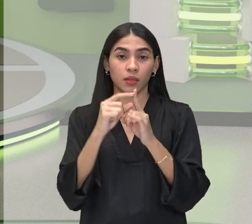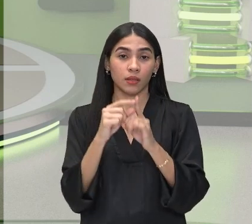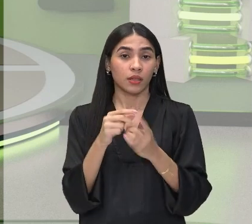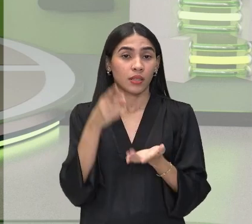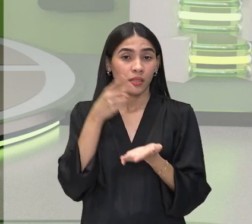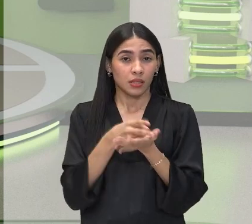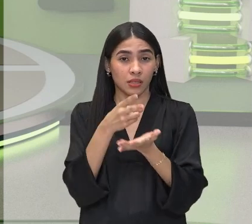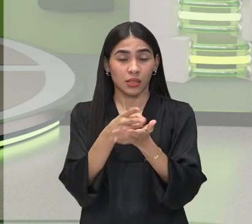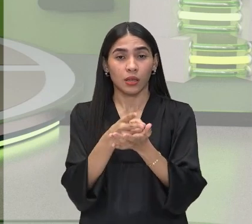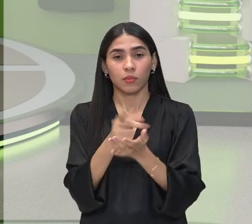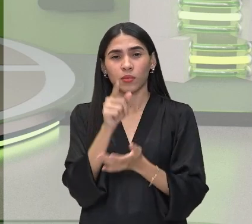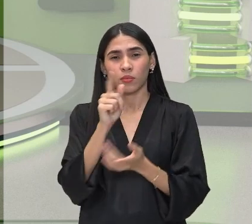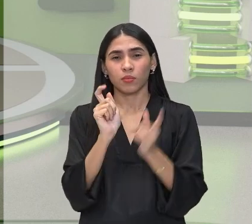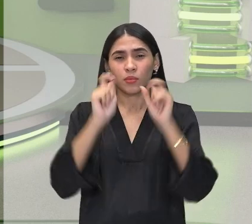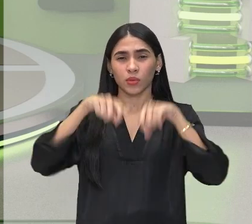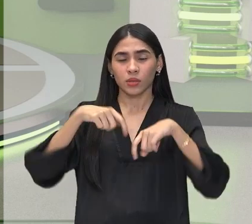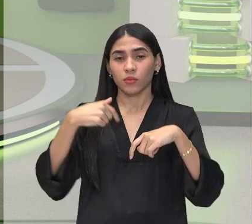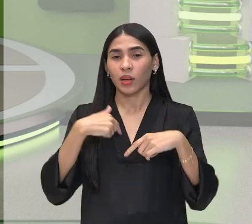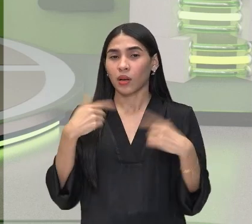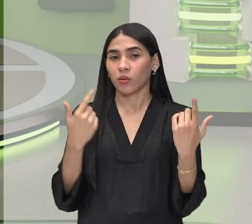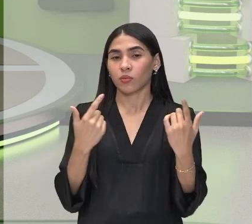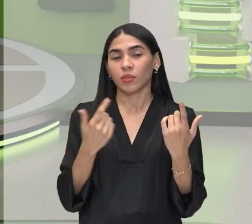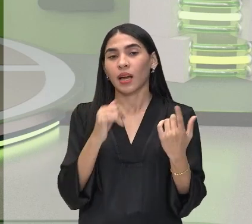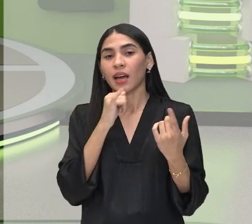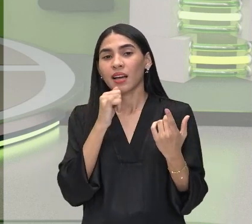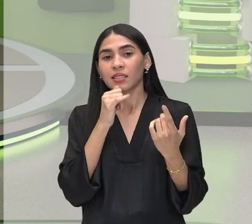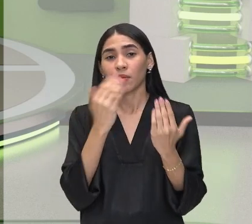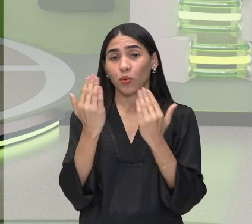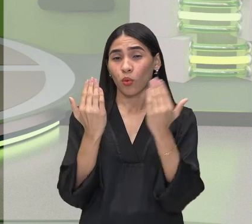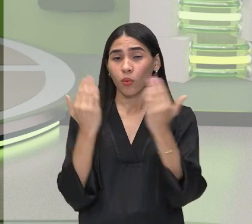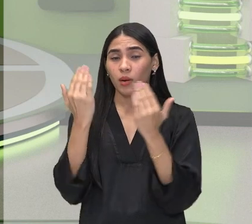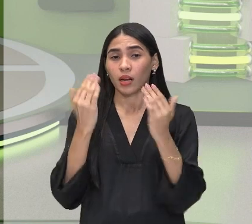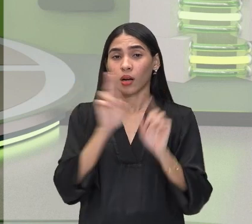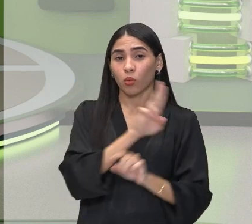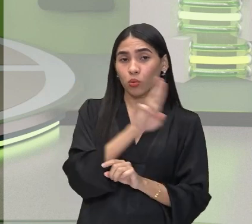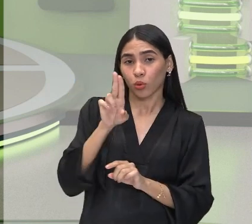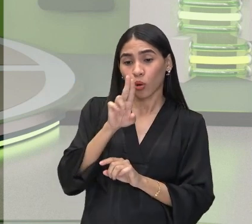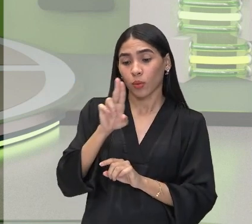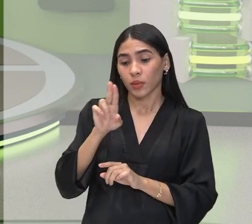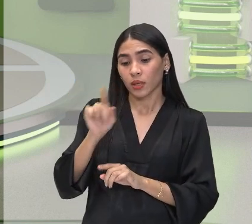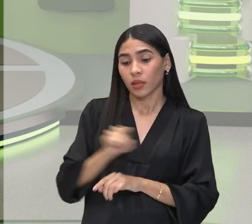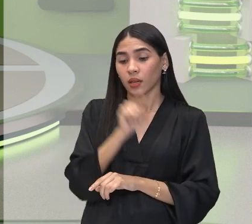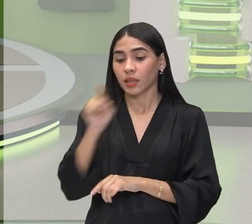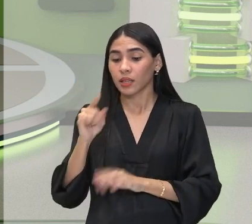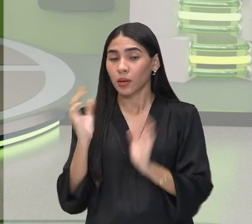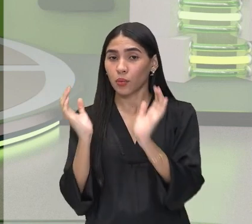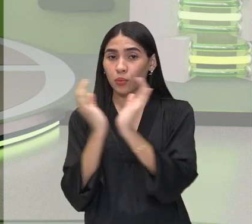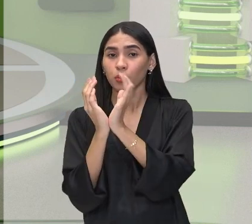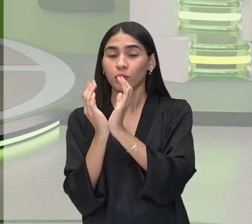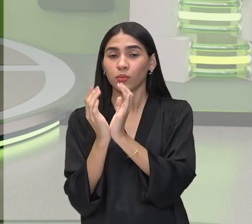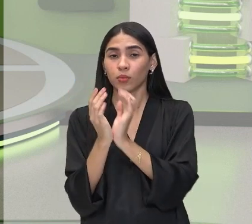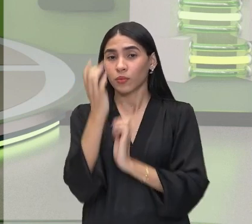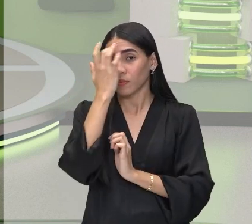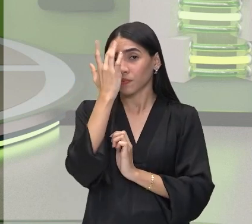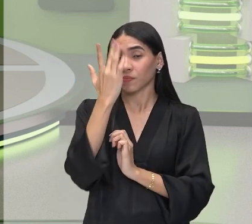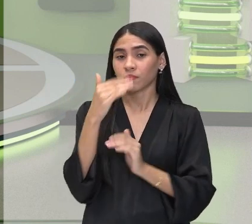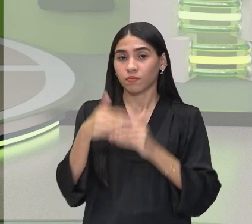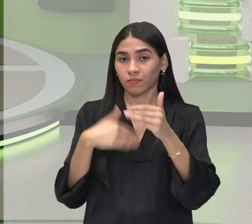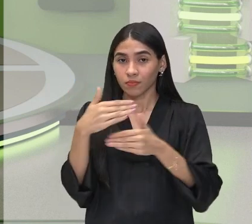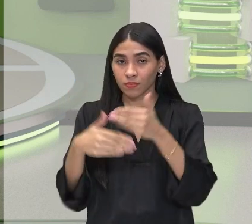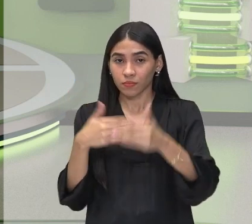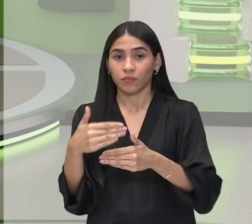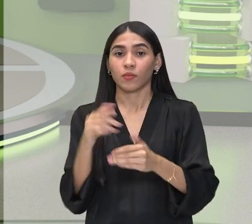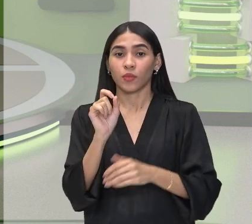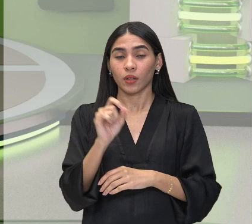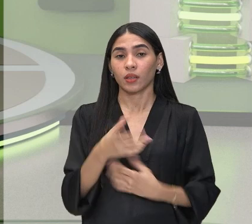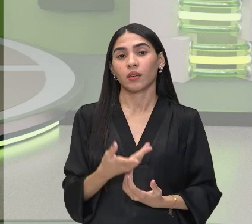vou conciliar o nome da classe a uma característica delas para que ajude, facilite o processo